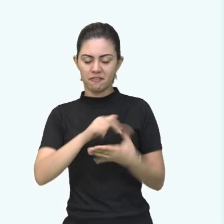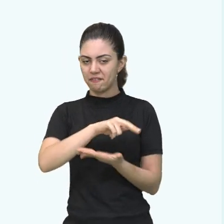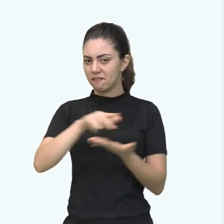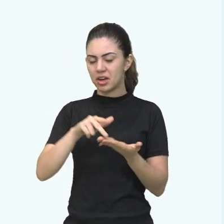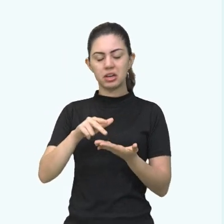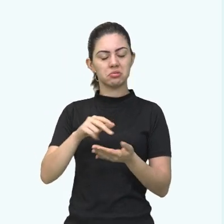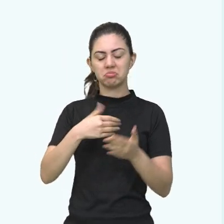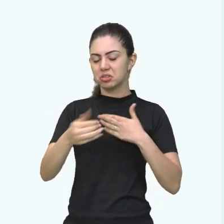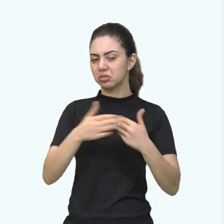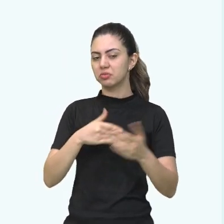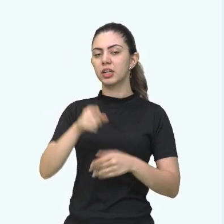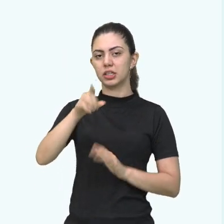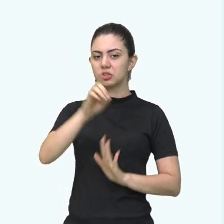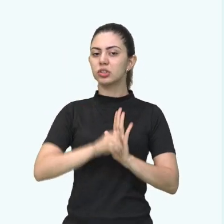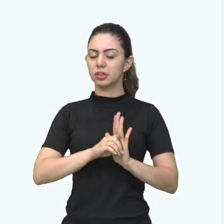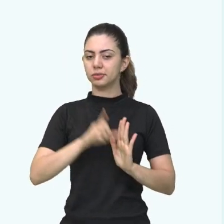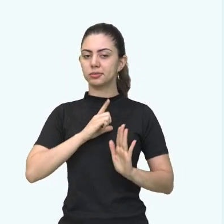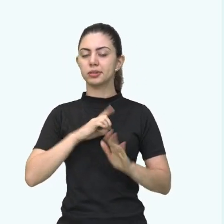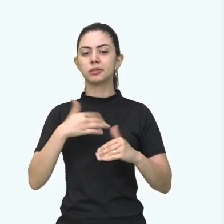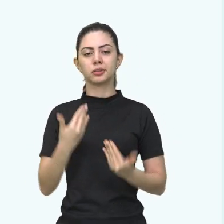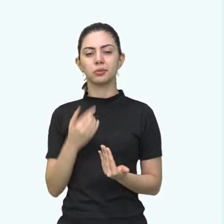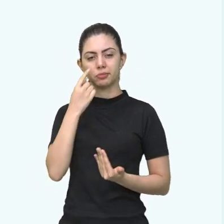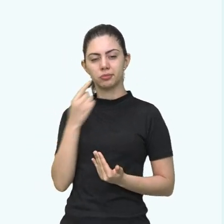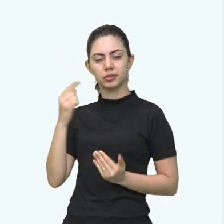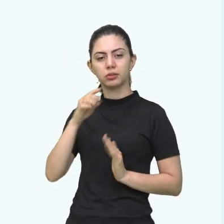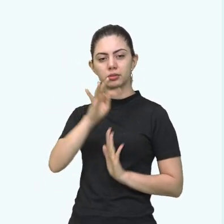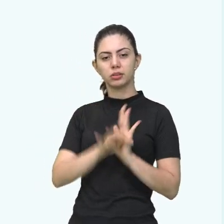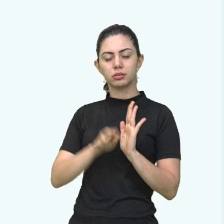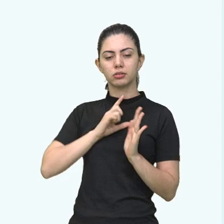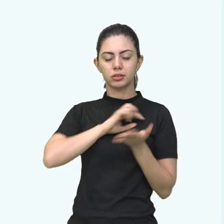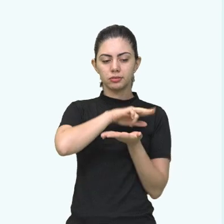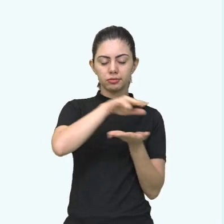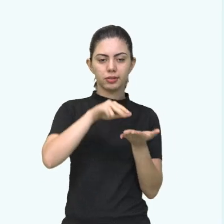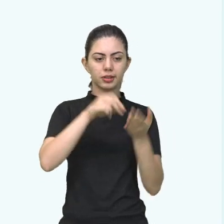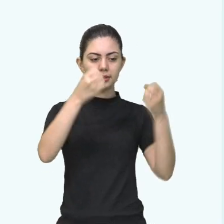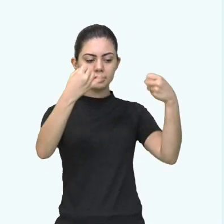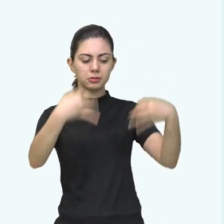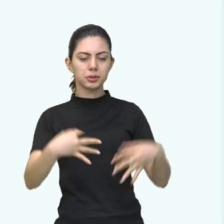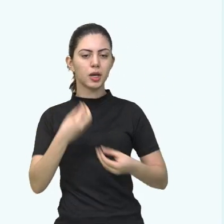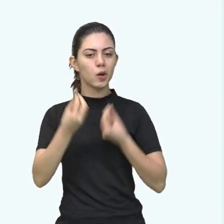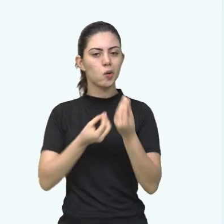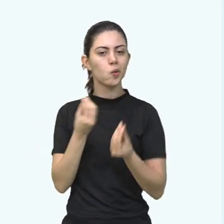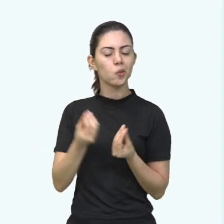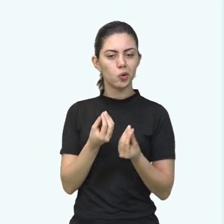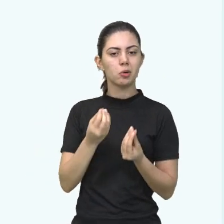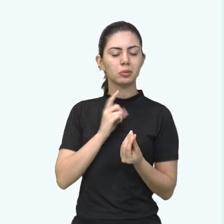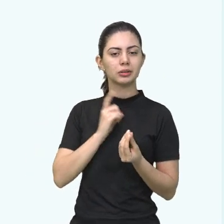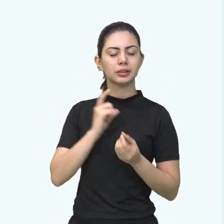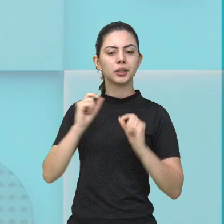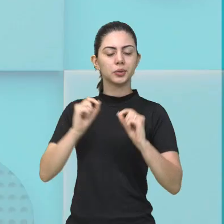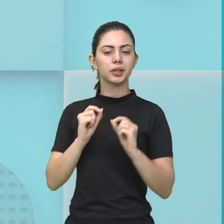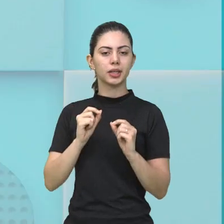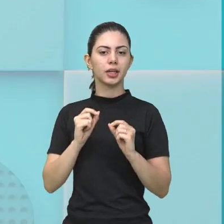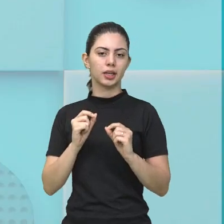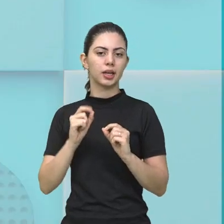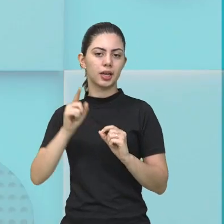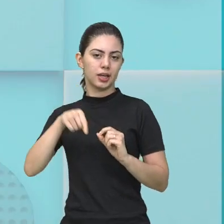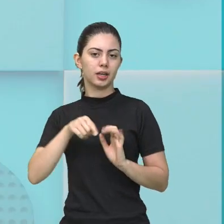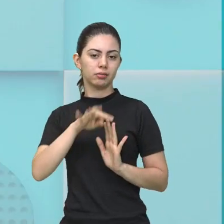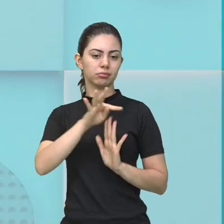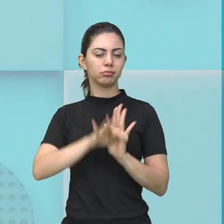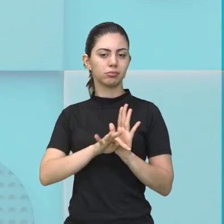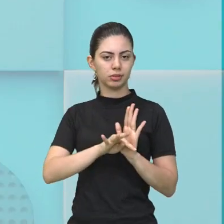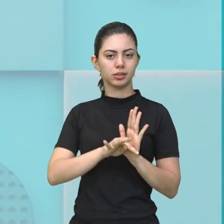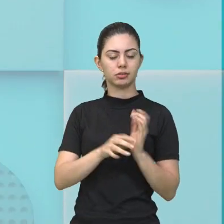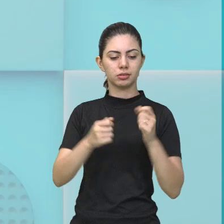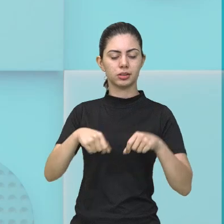nosso texto já vai falando um pouquinho sobre todas essas distinções e de como elas acabam funcionando para que